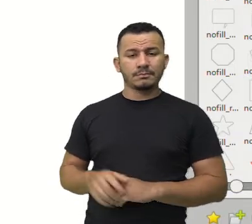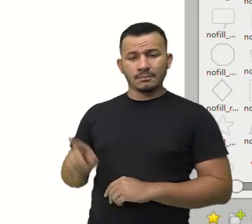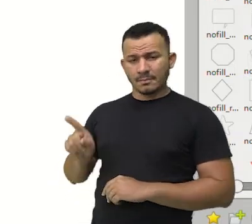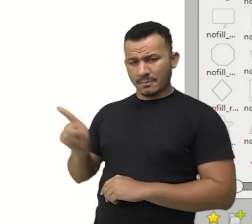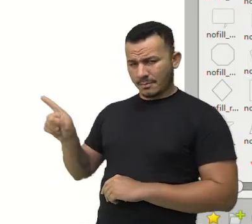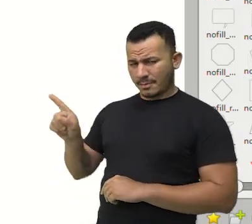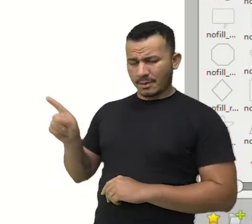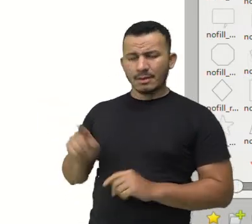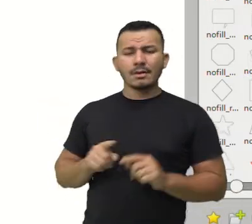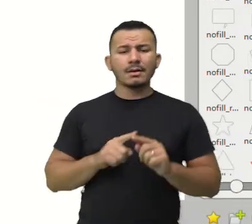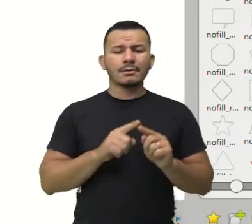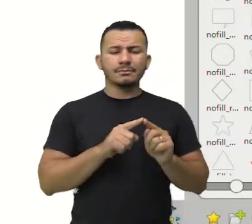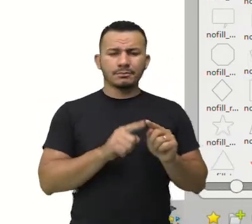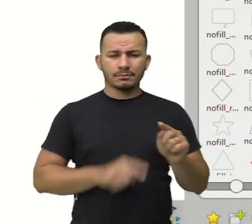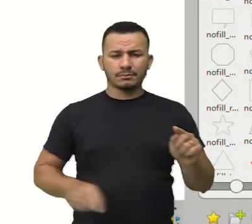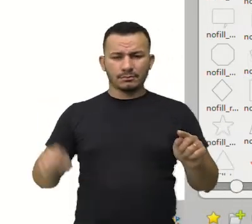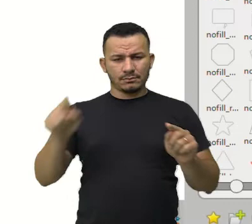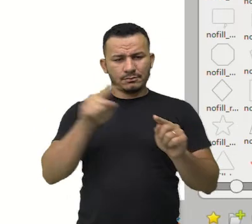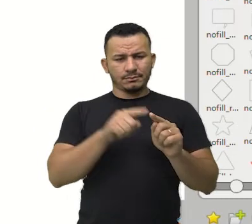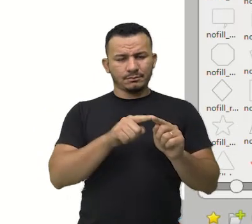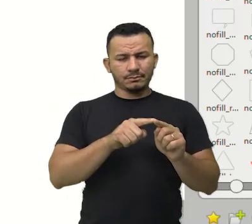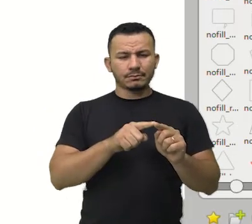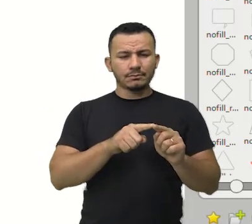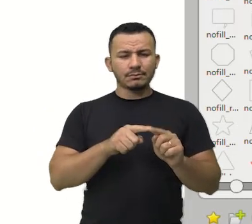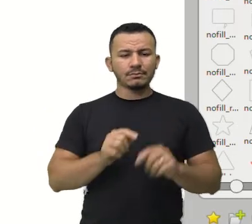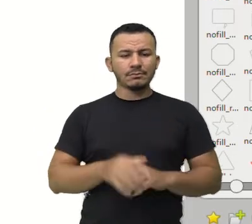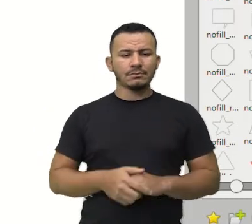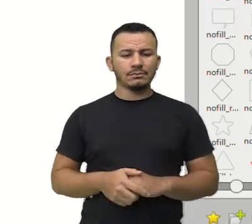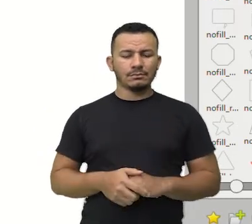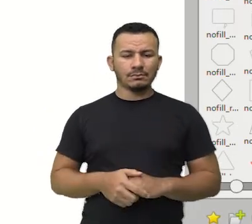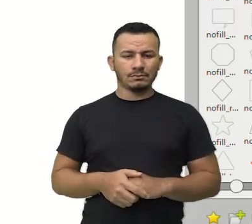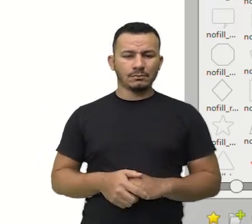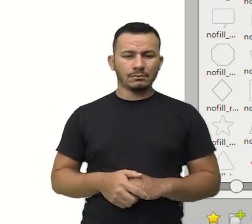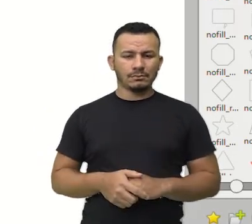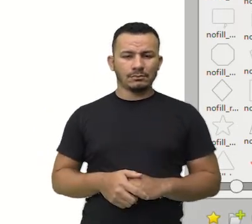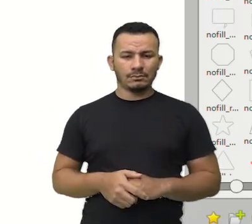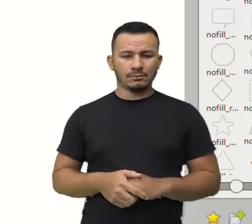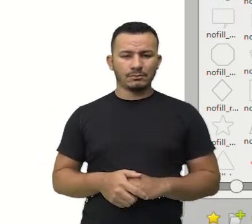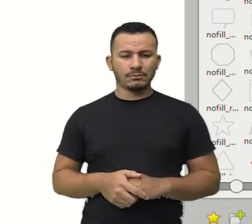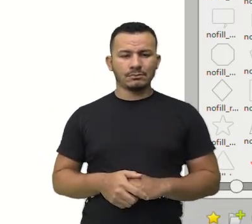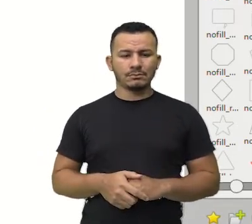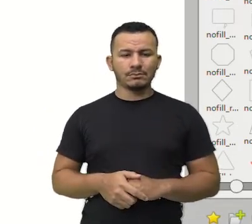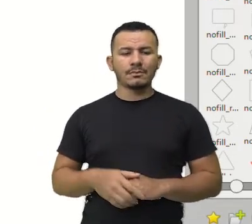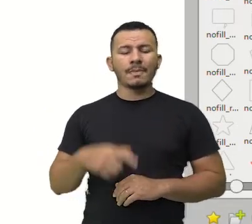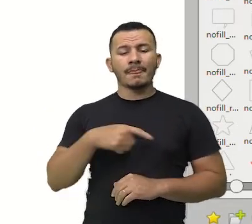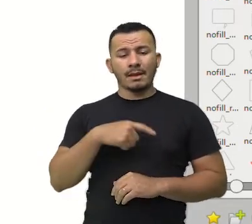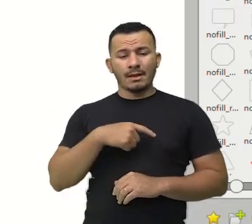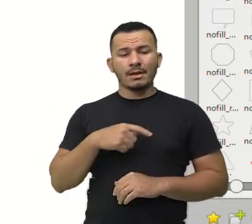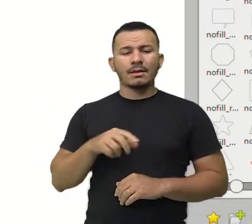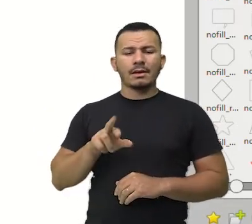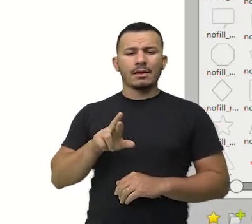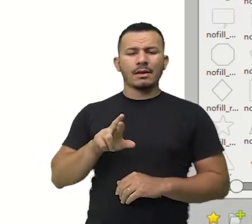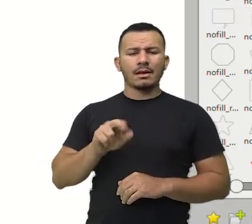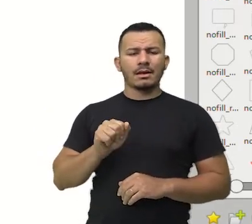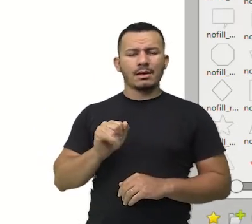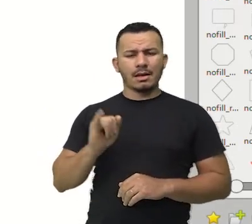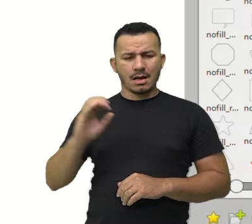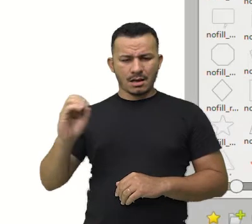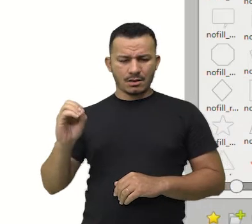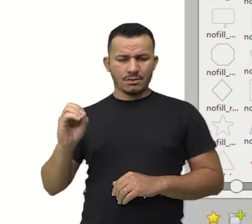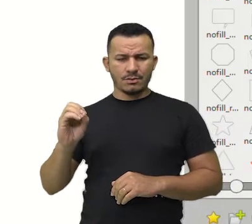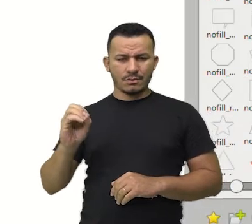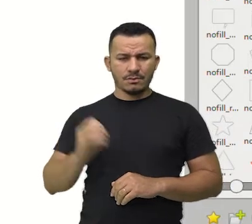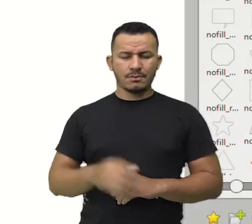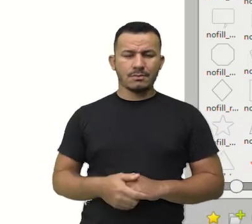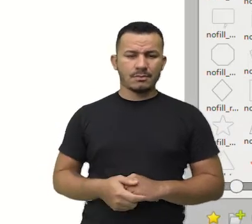Agora, olha só, essa circunferência, pessoal, ela tem, o professor vai colocar aqui o raio dela, tá? Ela tem raio